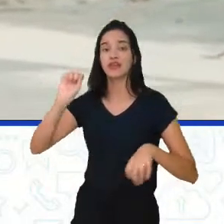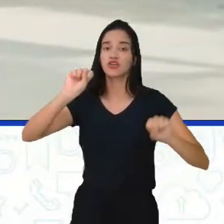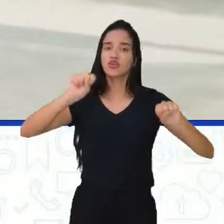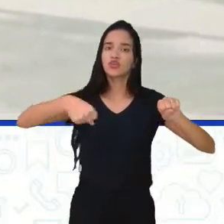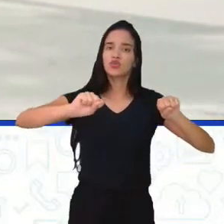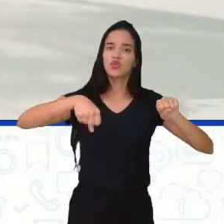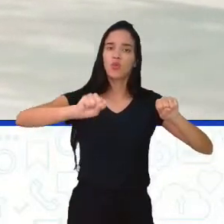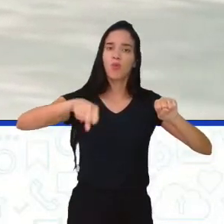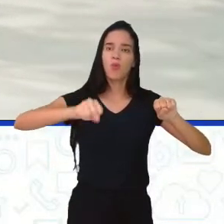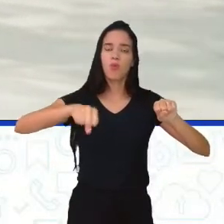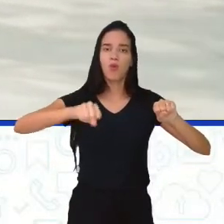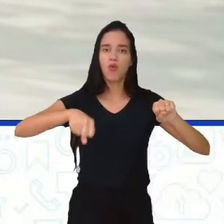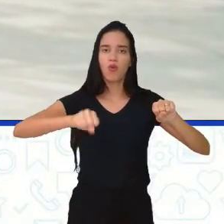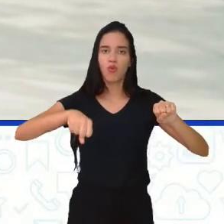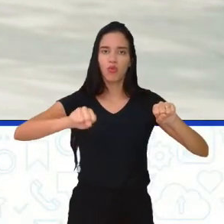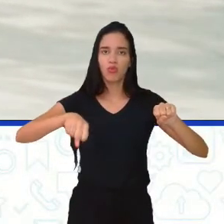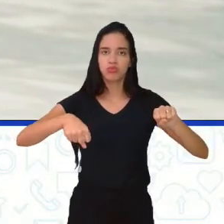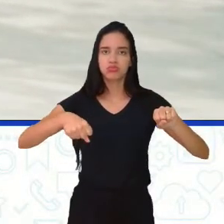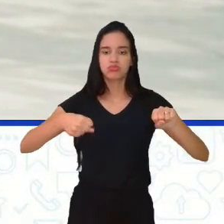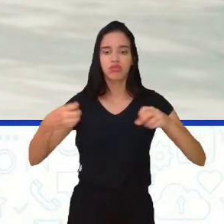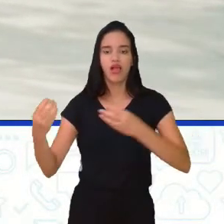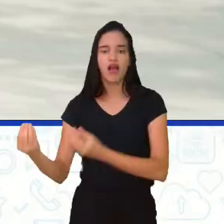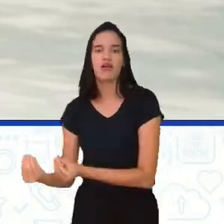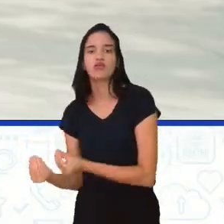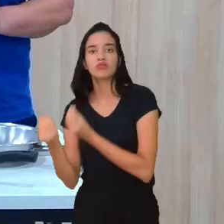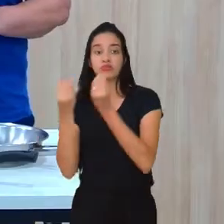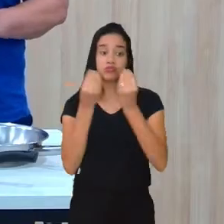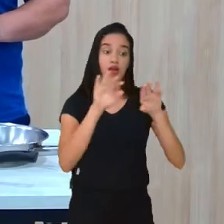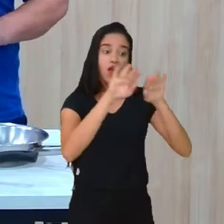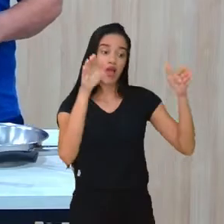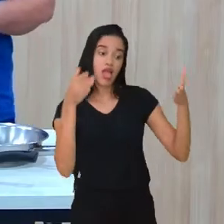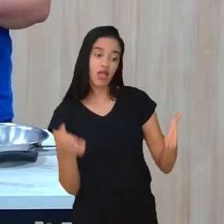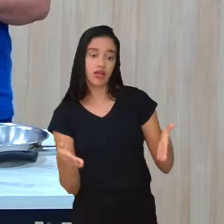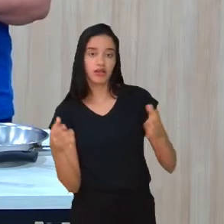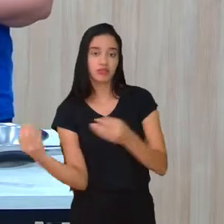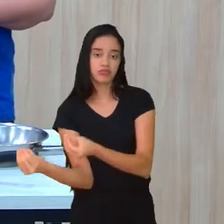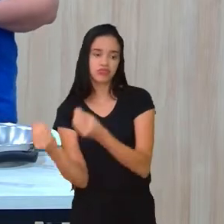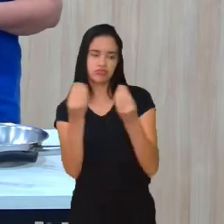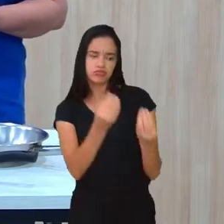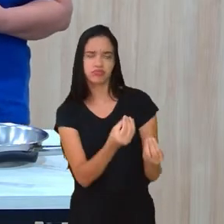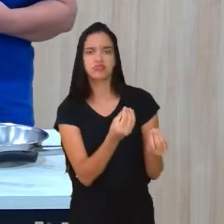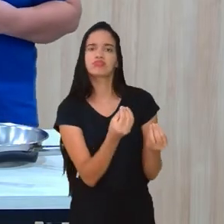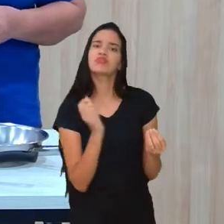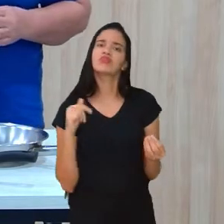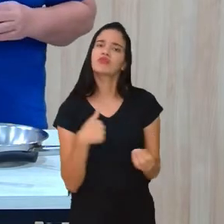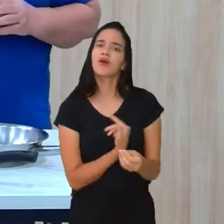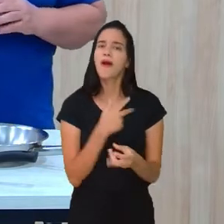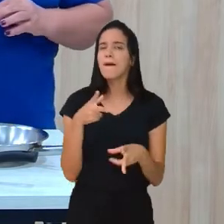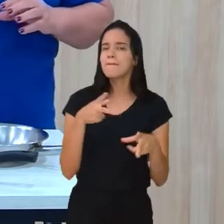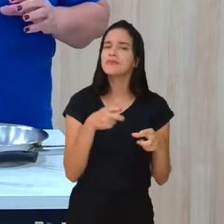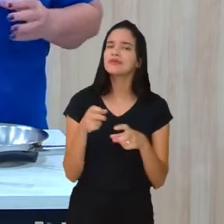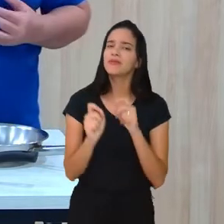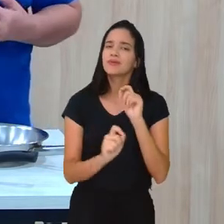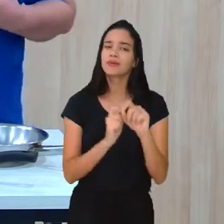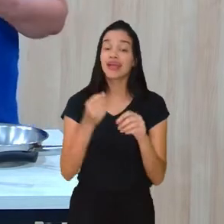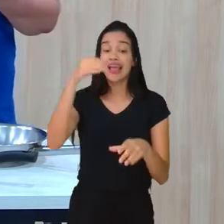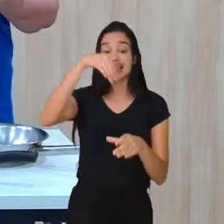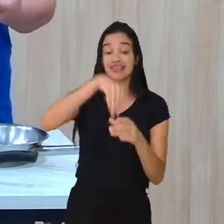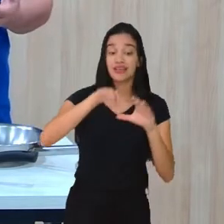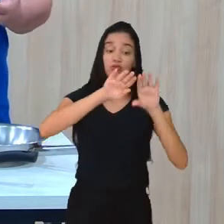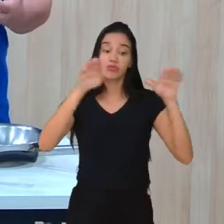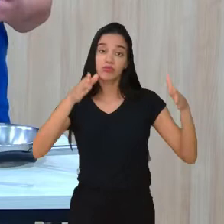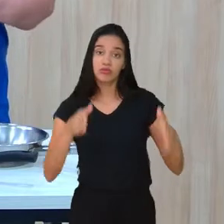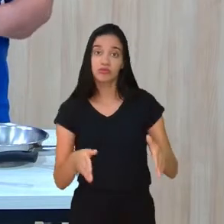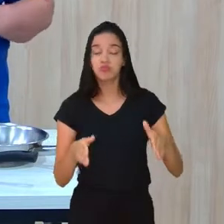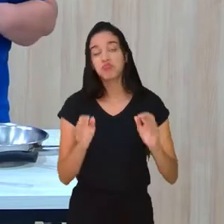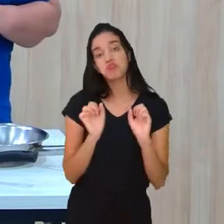estar transportando, né, alguma coisa nessa caixa. E a gente começa a ver o seguinte, que nessa caixa pode ter o